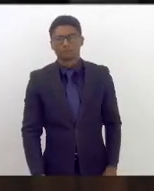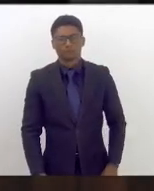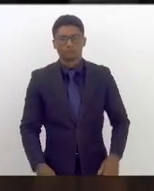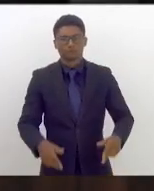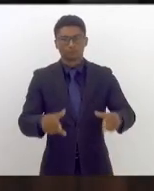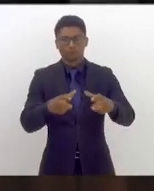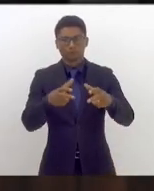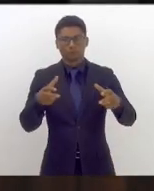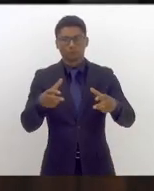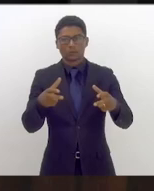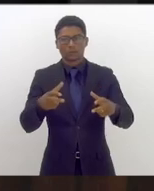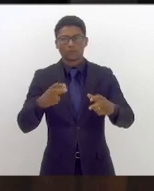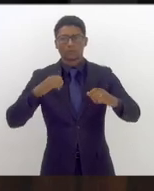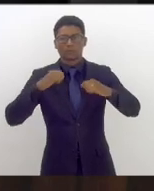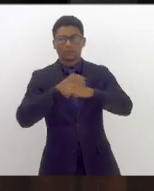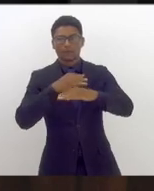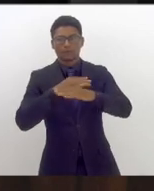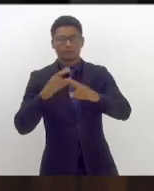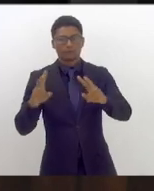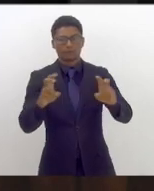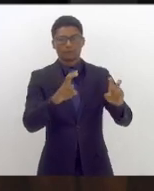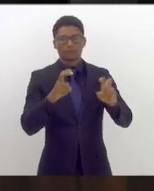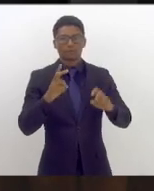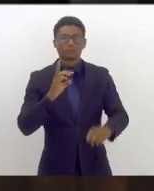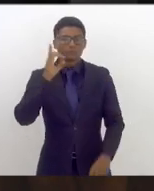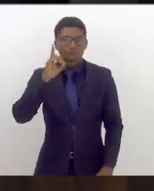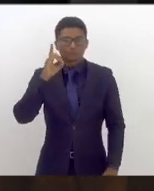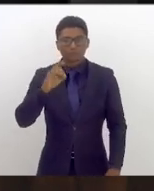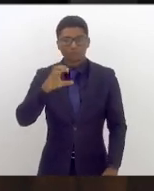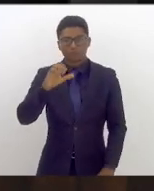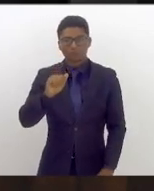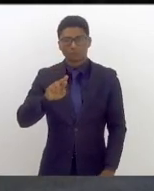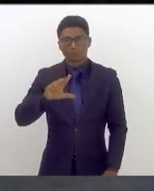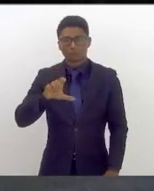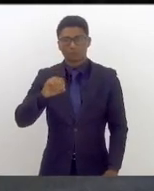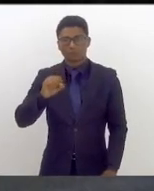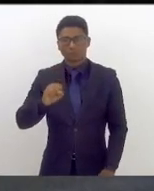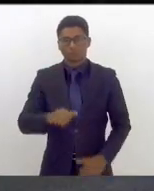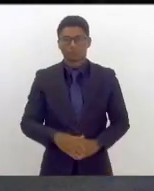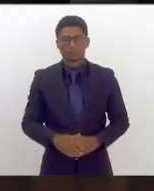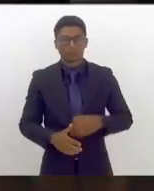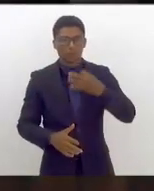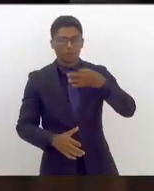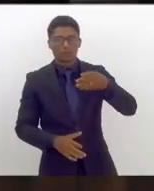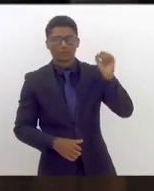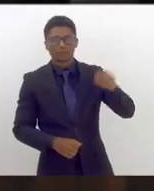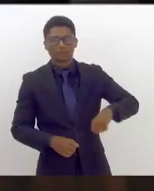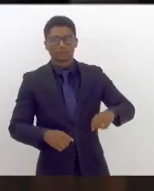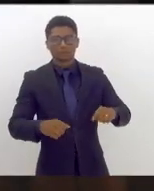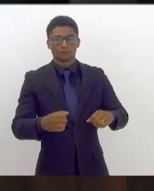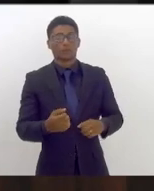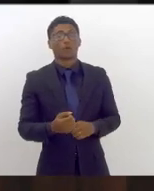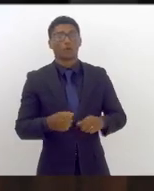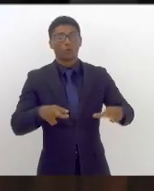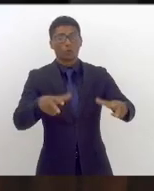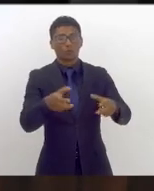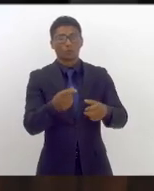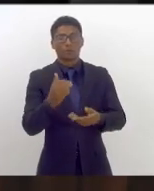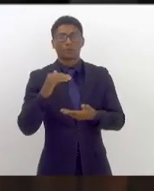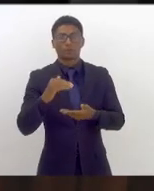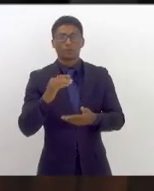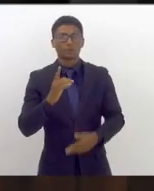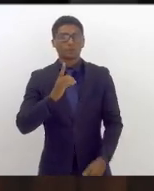pela comissão de assuntos municipais deputado Carlos Macedo parecia favorável pela comissão de orçamento deputado